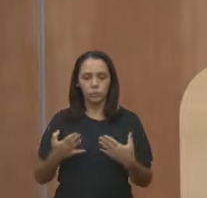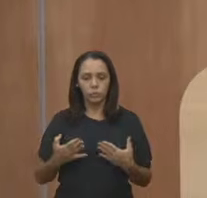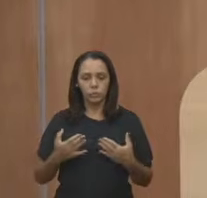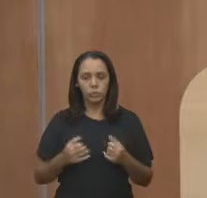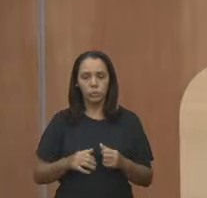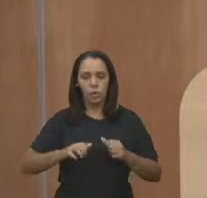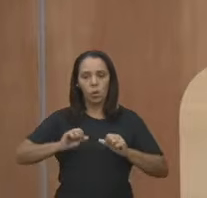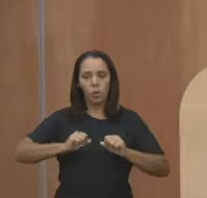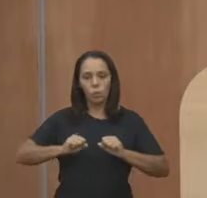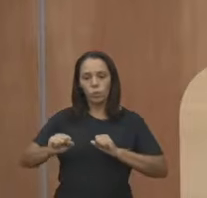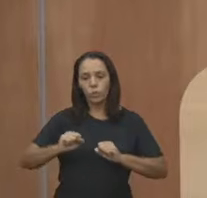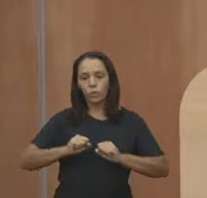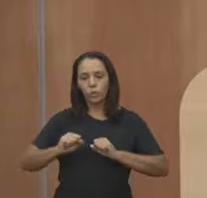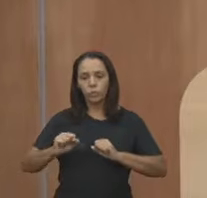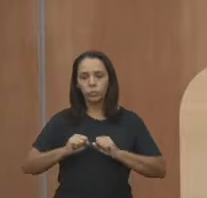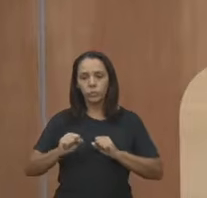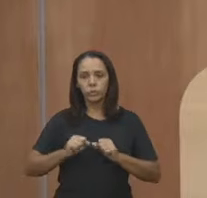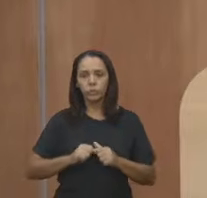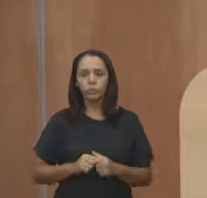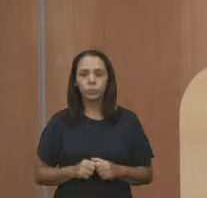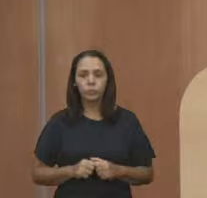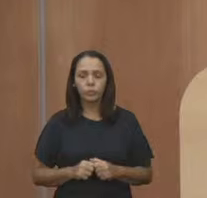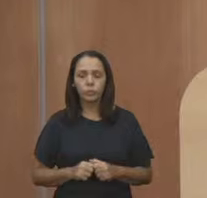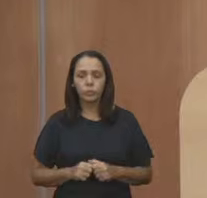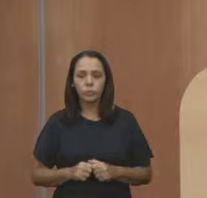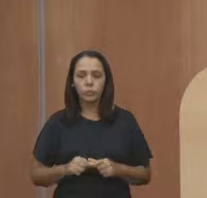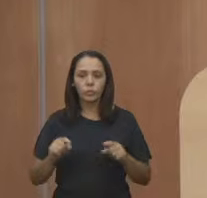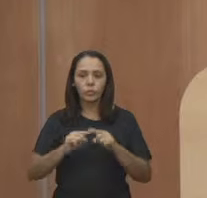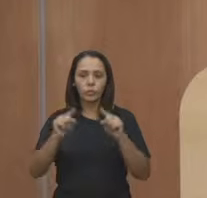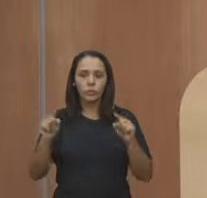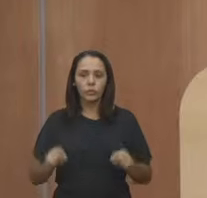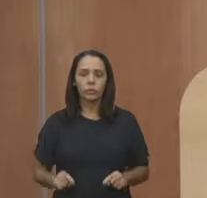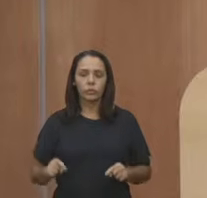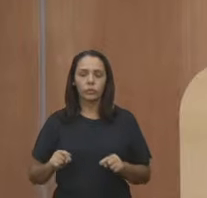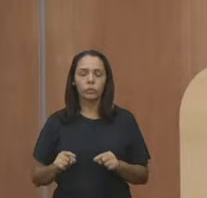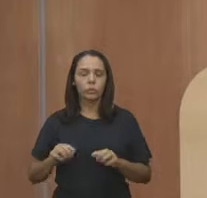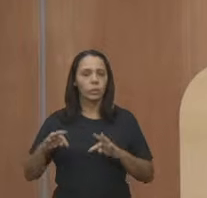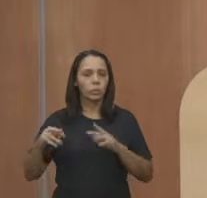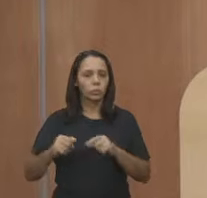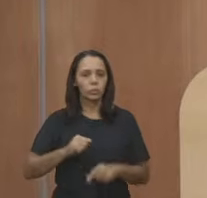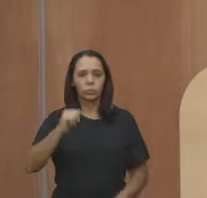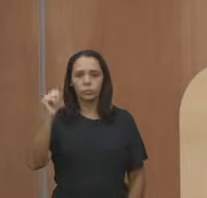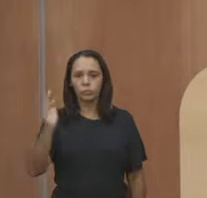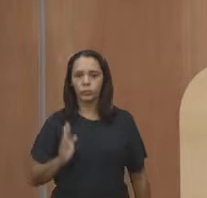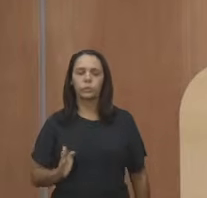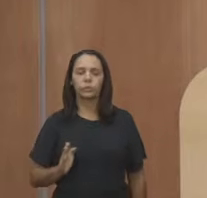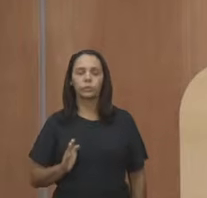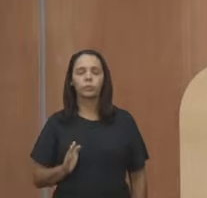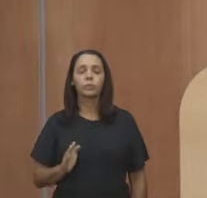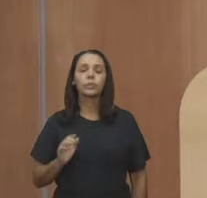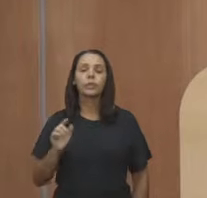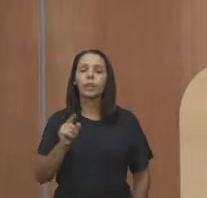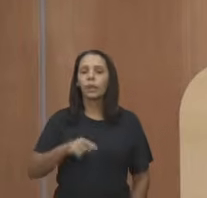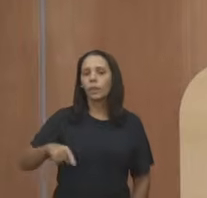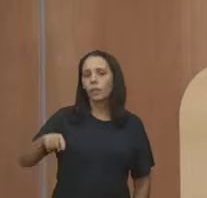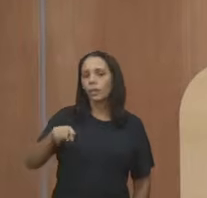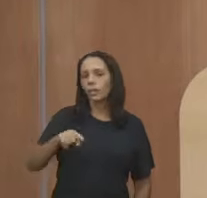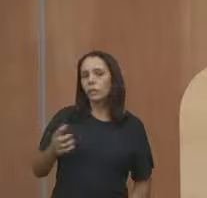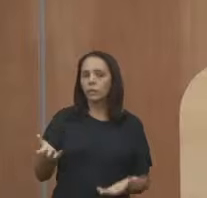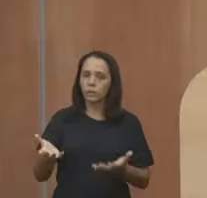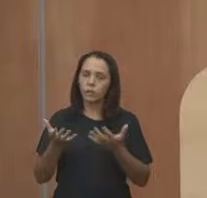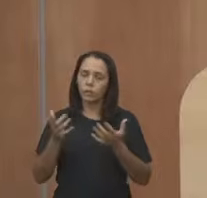um movimento capitaneado por servidores públicos no Brasil inteiro para que os direitos, o